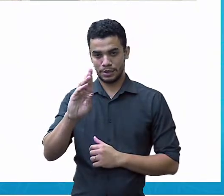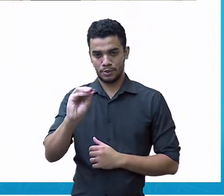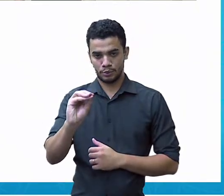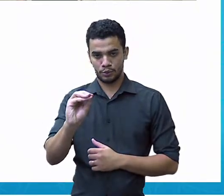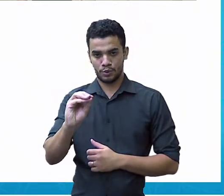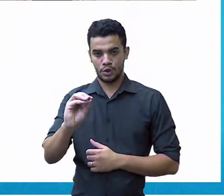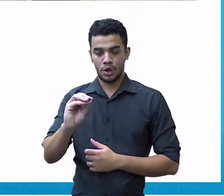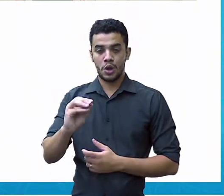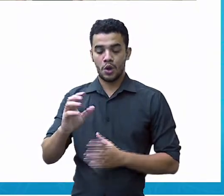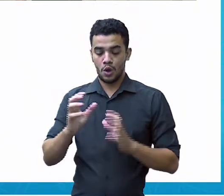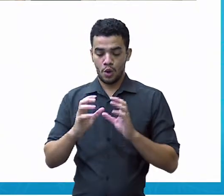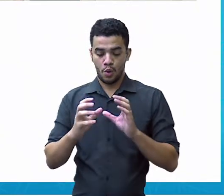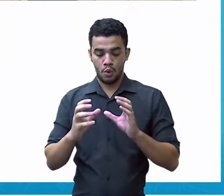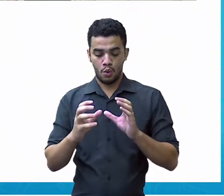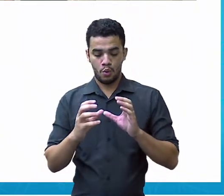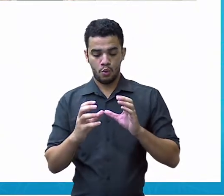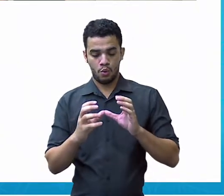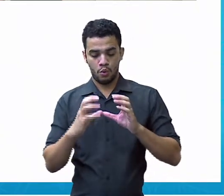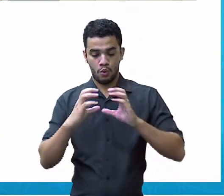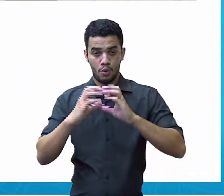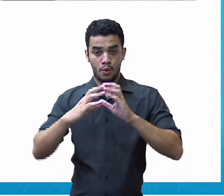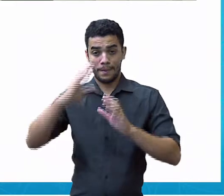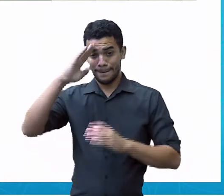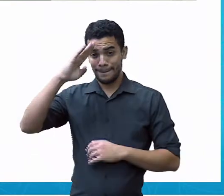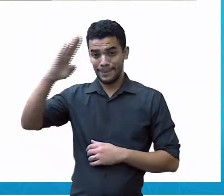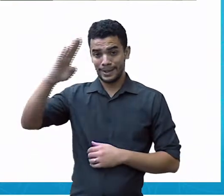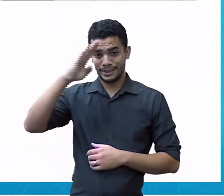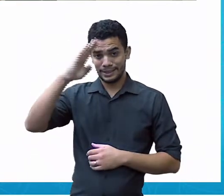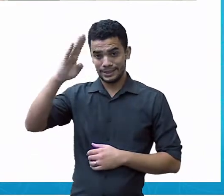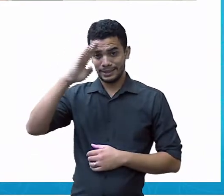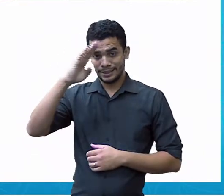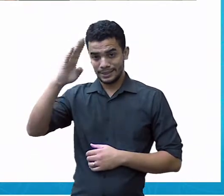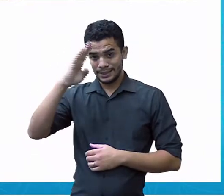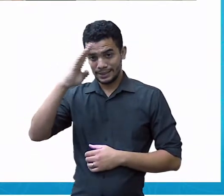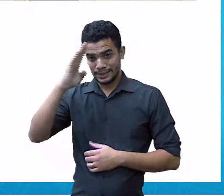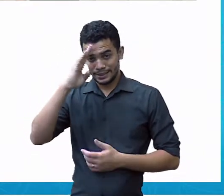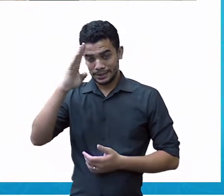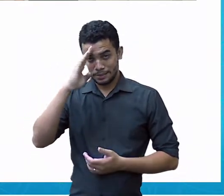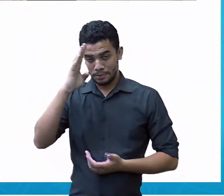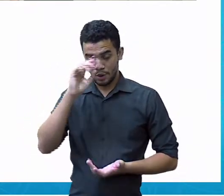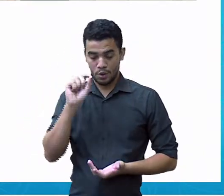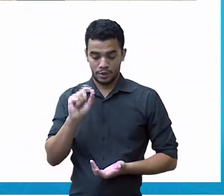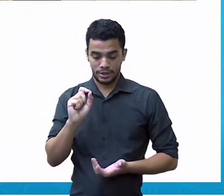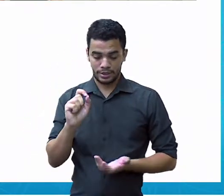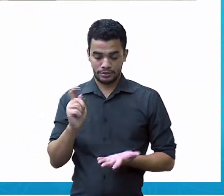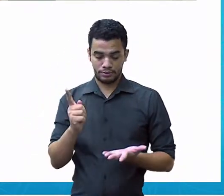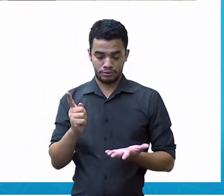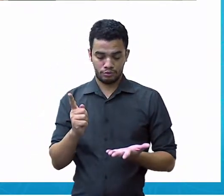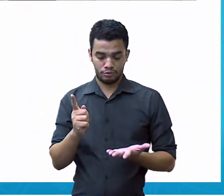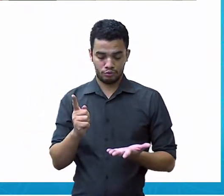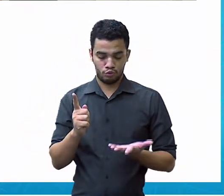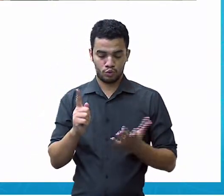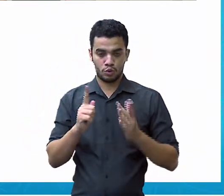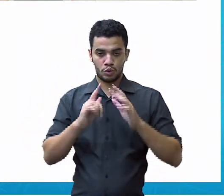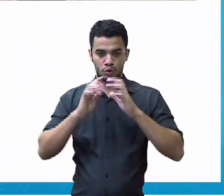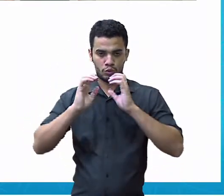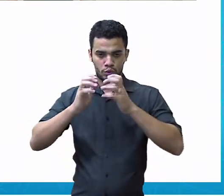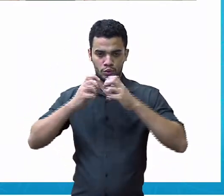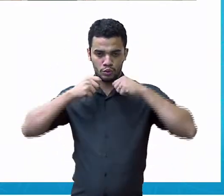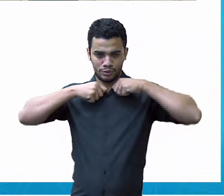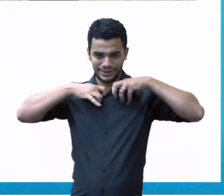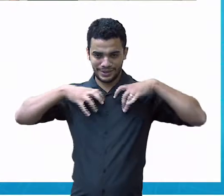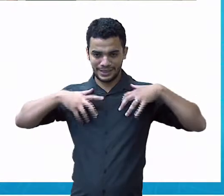chamada córtex cerebral, é responsável pelo pensamento, pela